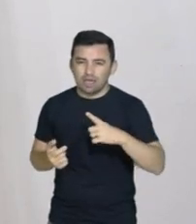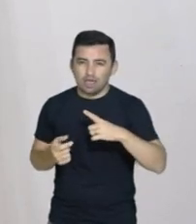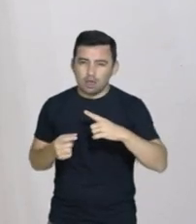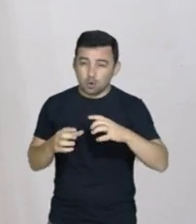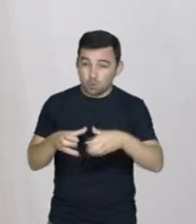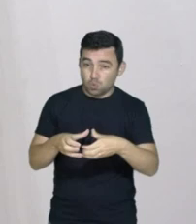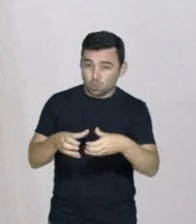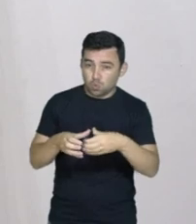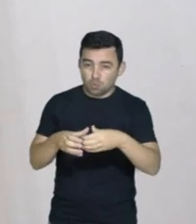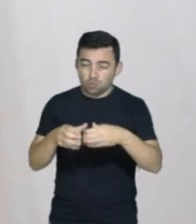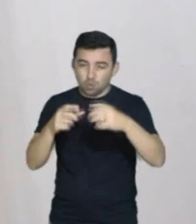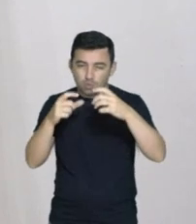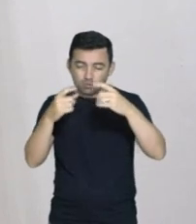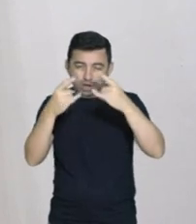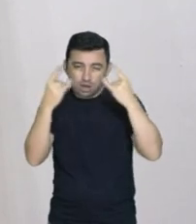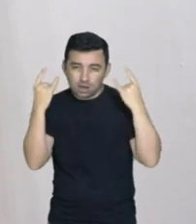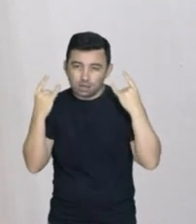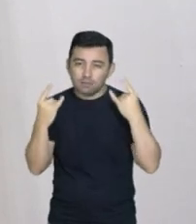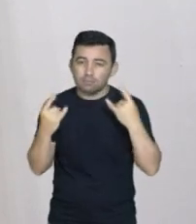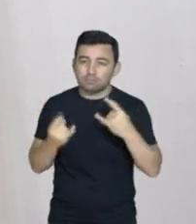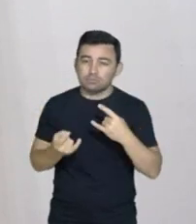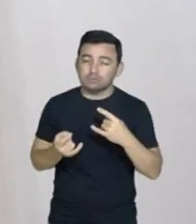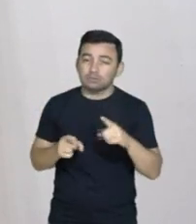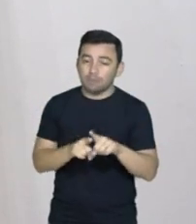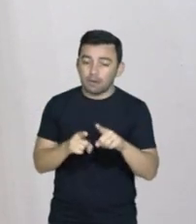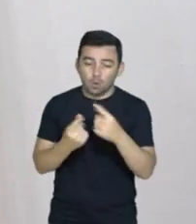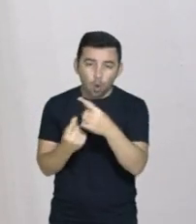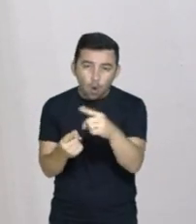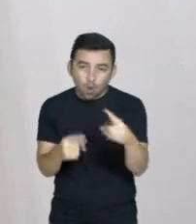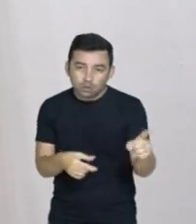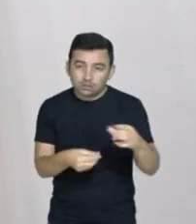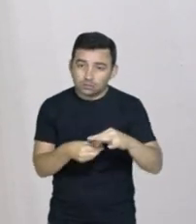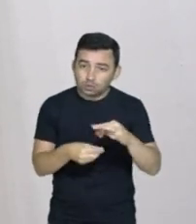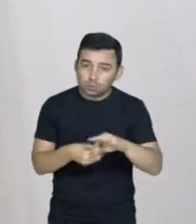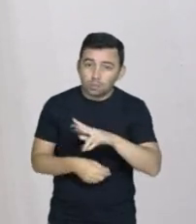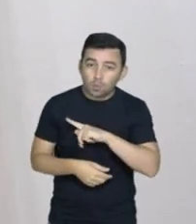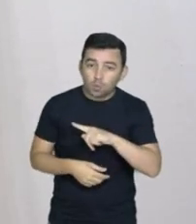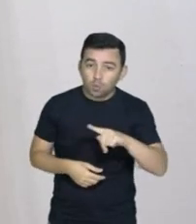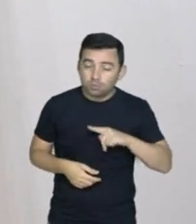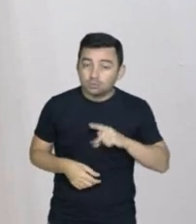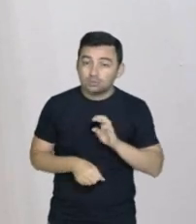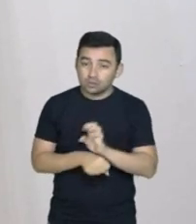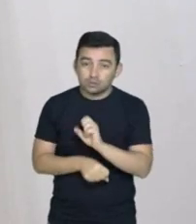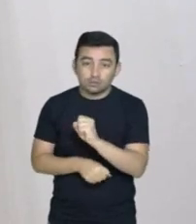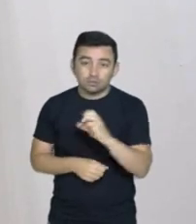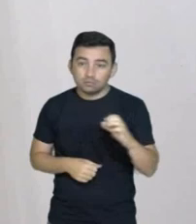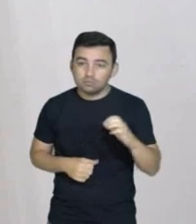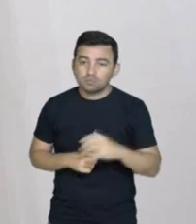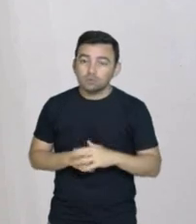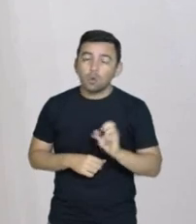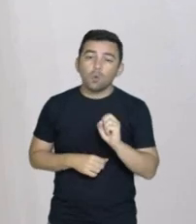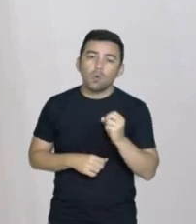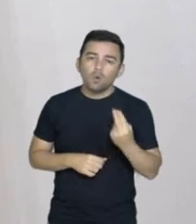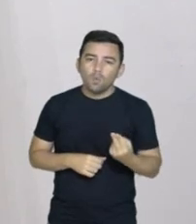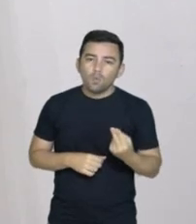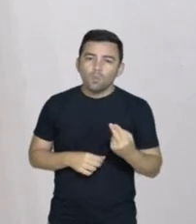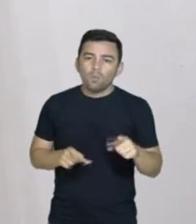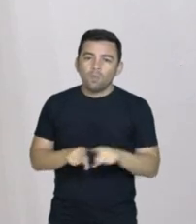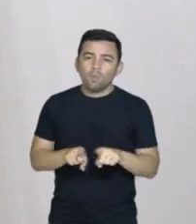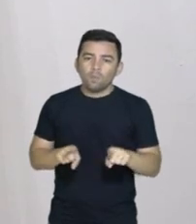criminosas contra instituições prédios públicos do estado seja por